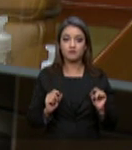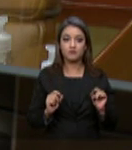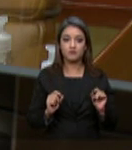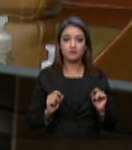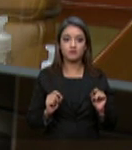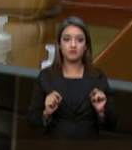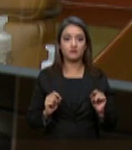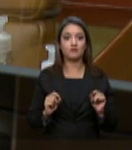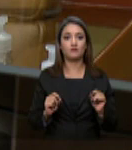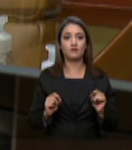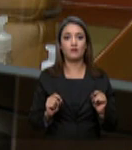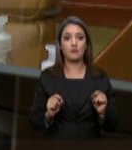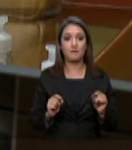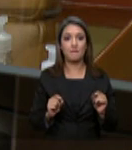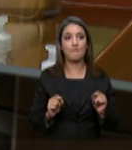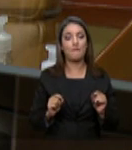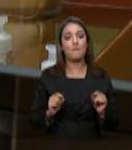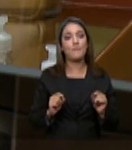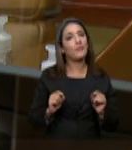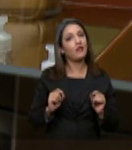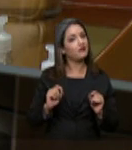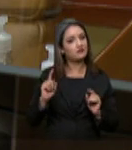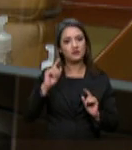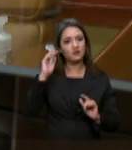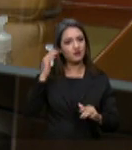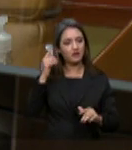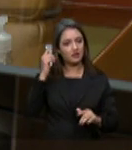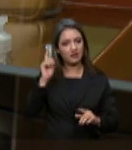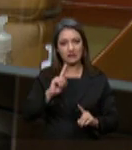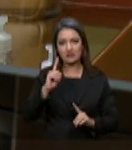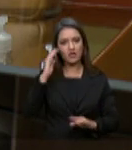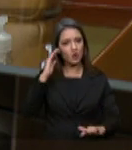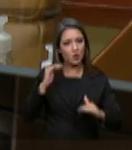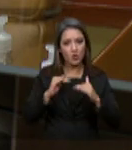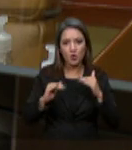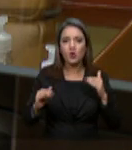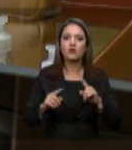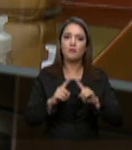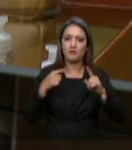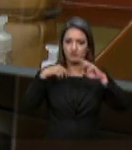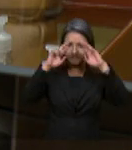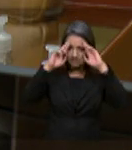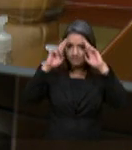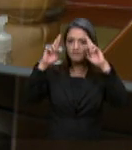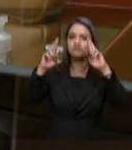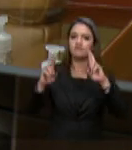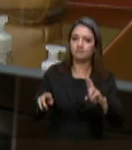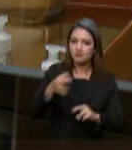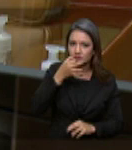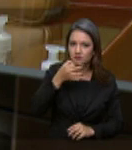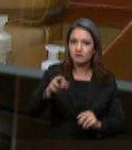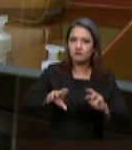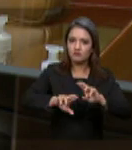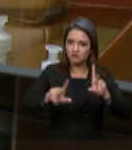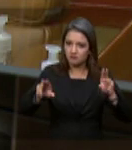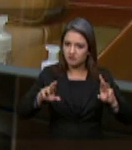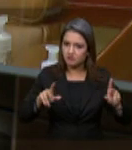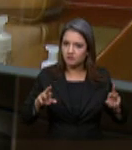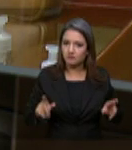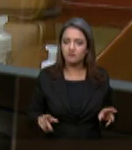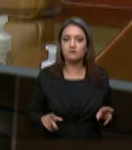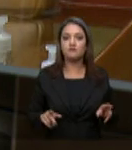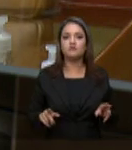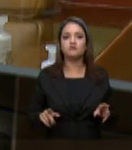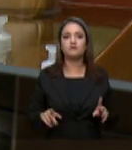parte que ele não acompanhava e com todo o respeito evidentemente as divergências que o colegiado é para isso para que se tem o